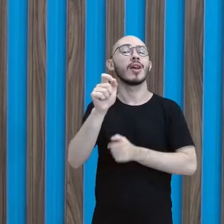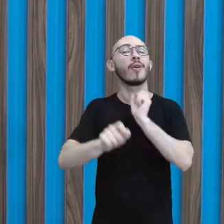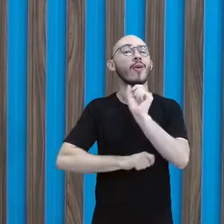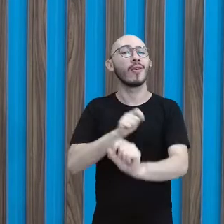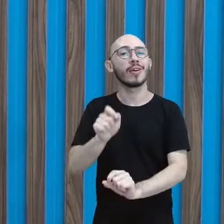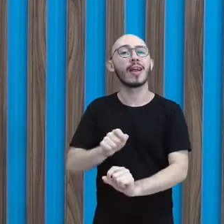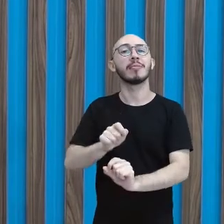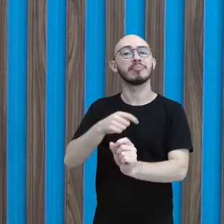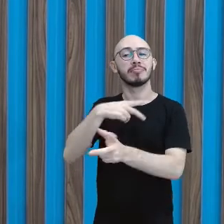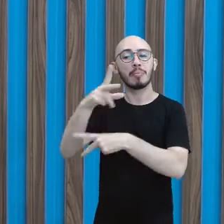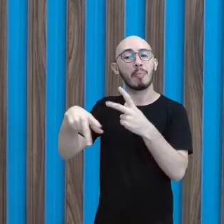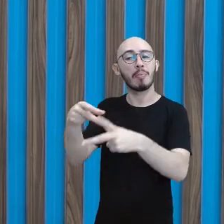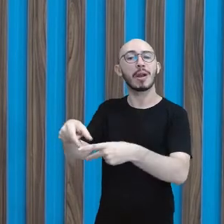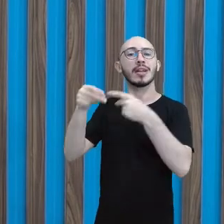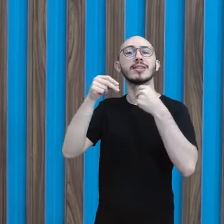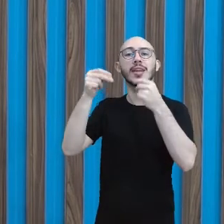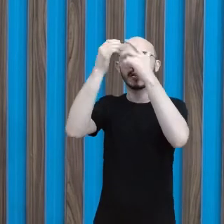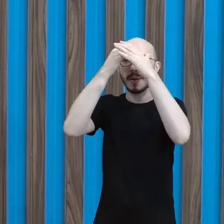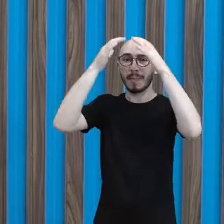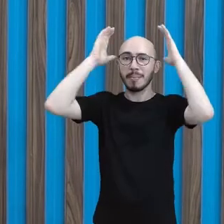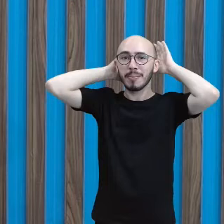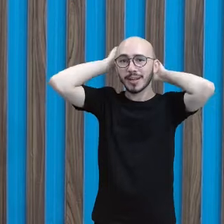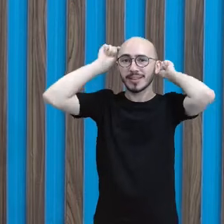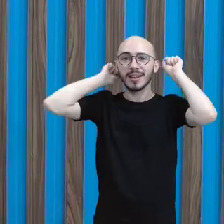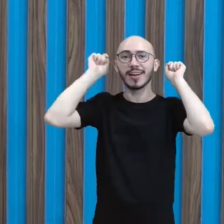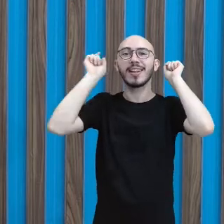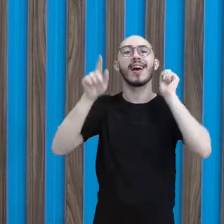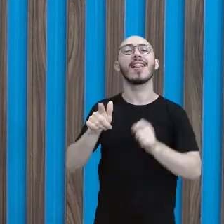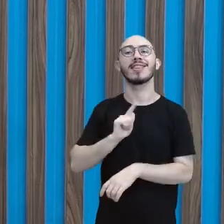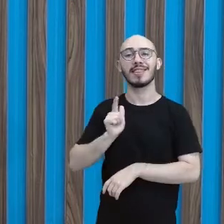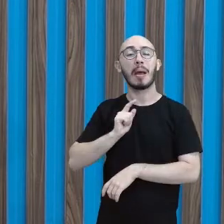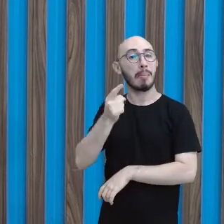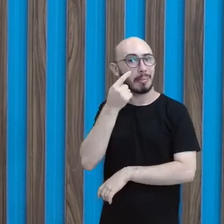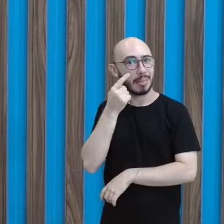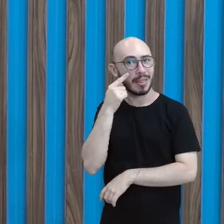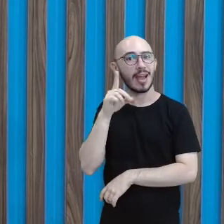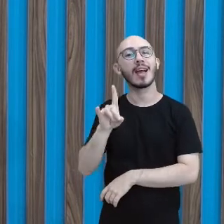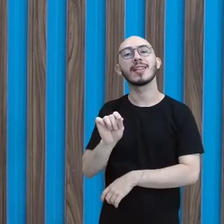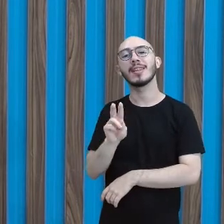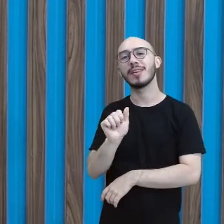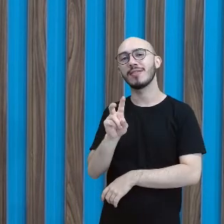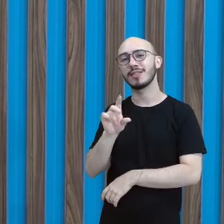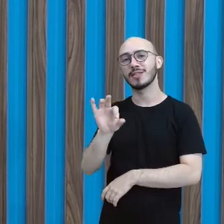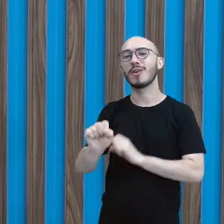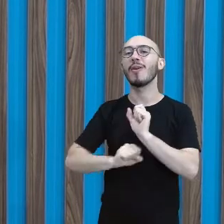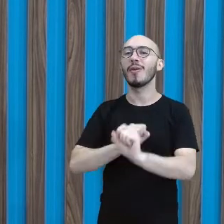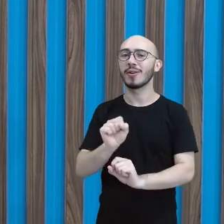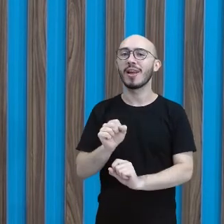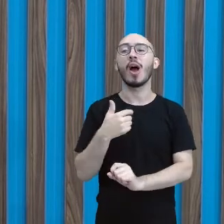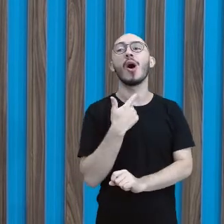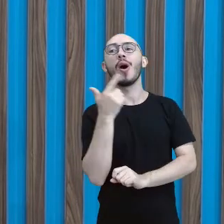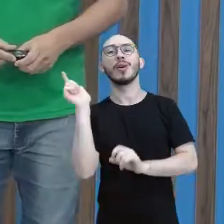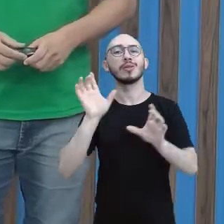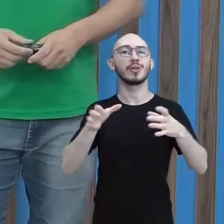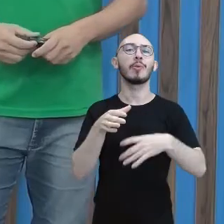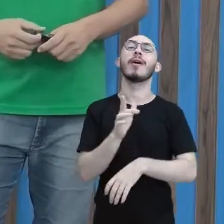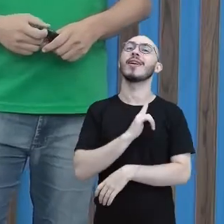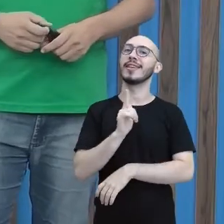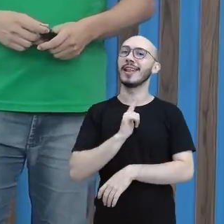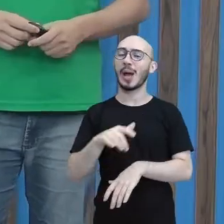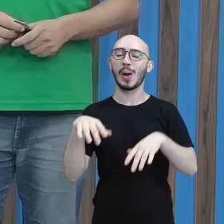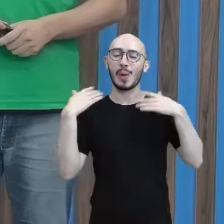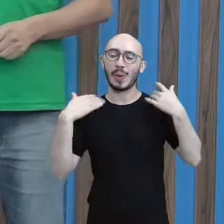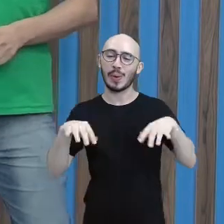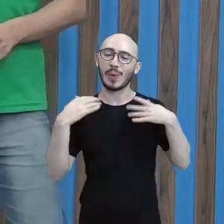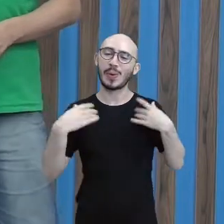certo? Então, o pessoal já está disputando aí. Tá ligado nisso, Davidson? Nas outras turmas já tá rolando isso, viu? Mas é isso